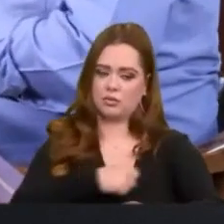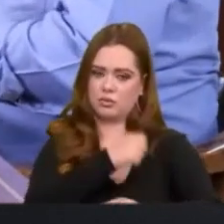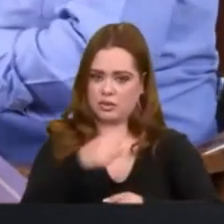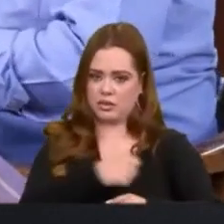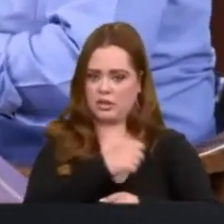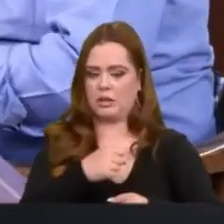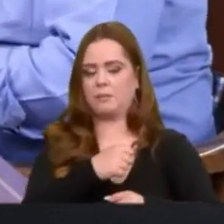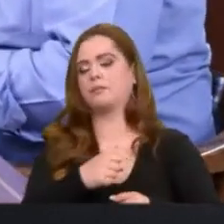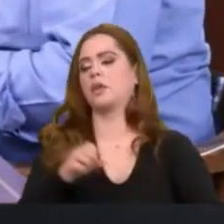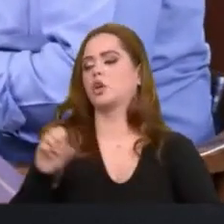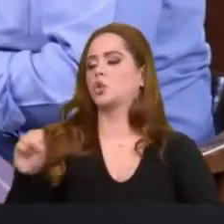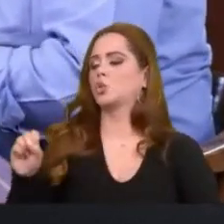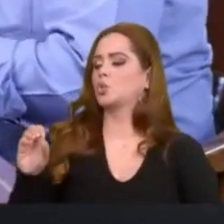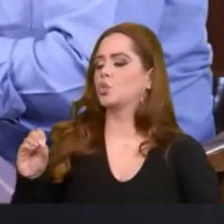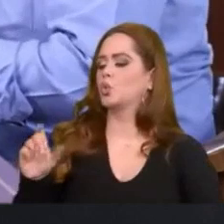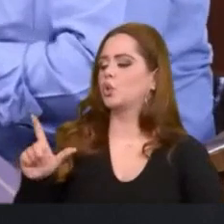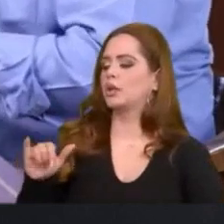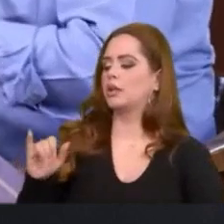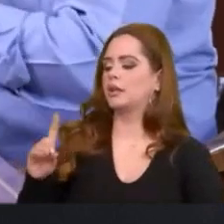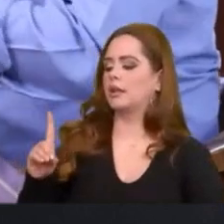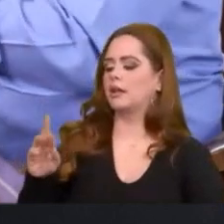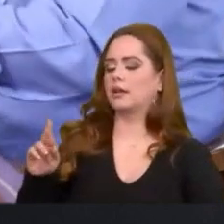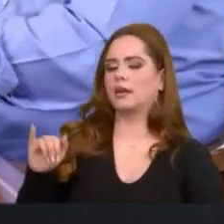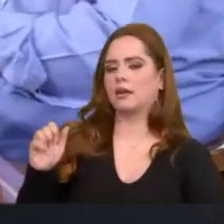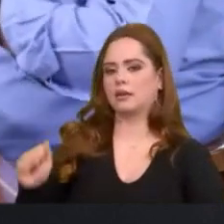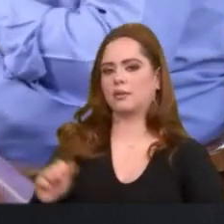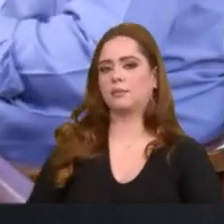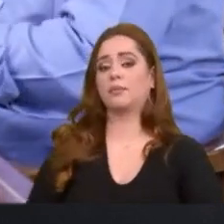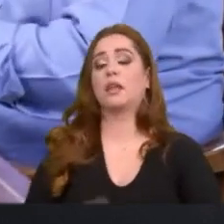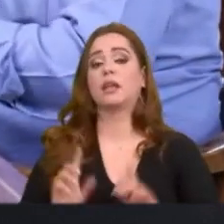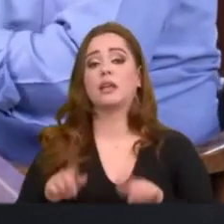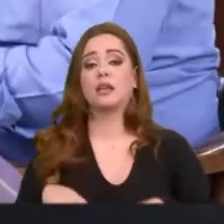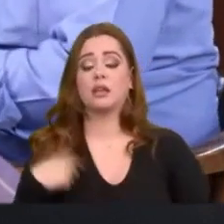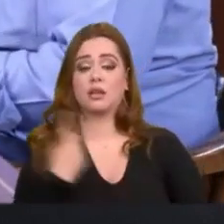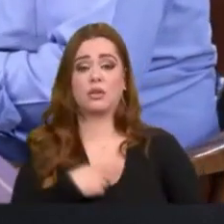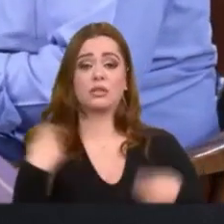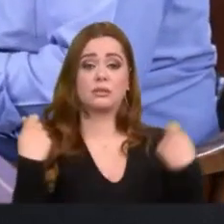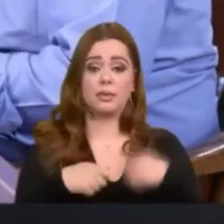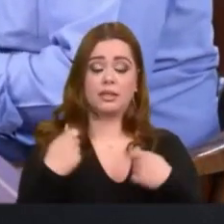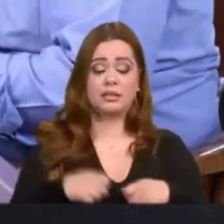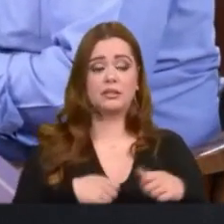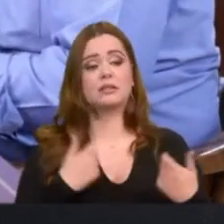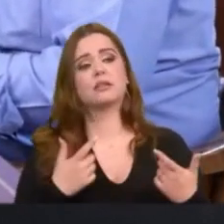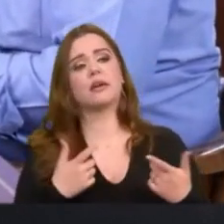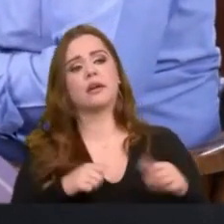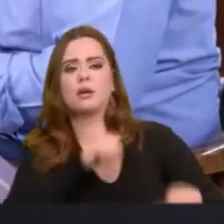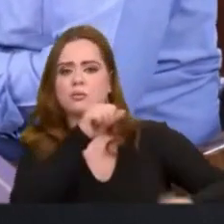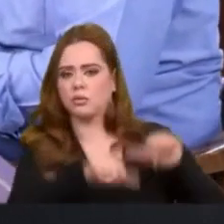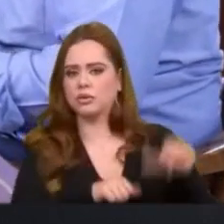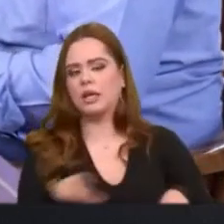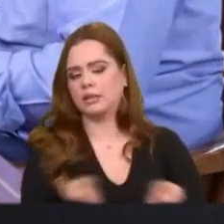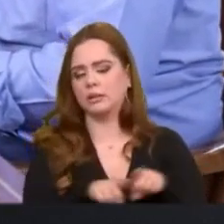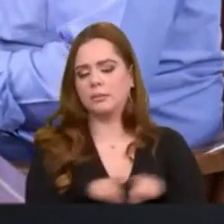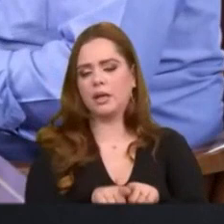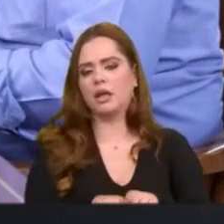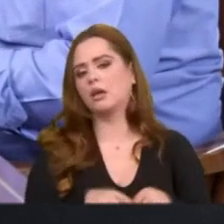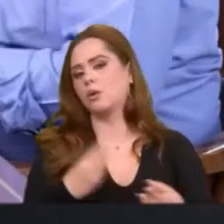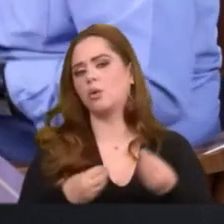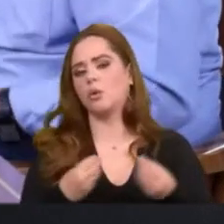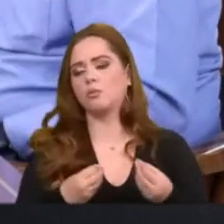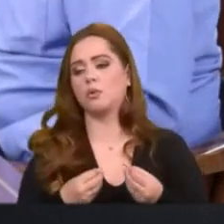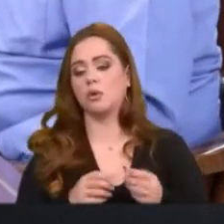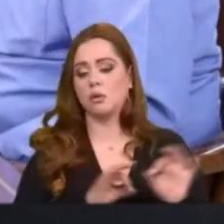tem que tá ligado alguma instituição alguma entidade Que Nós também vamos mudar era preparar